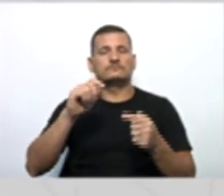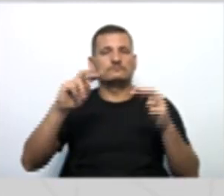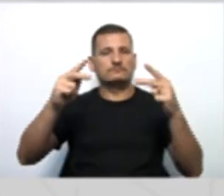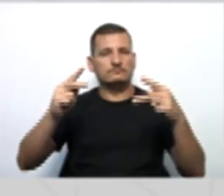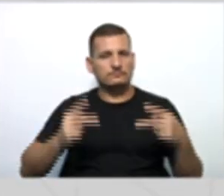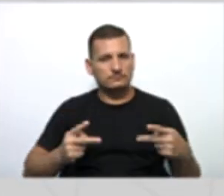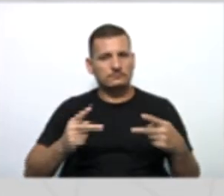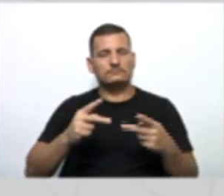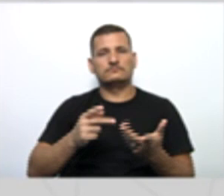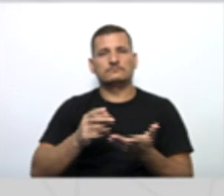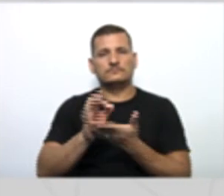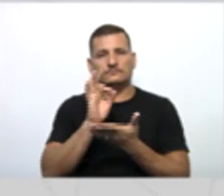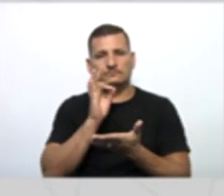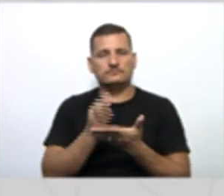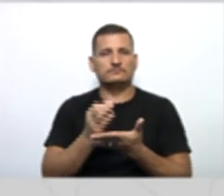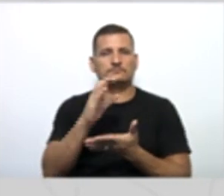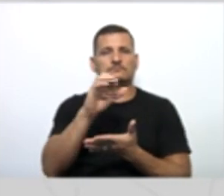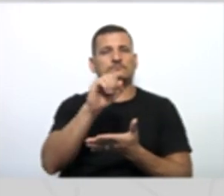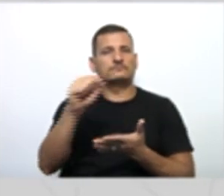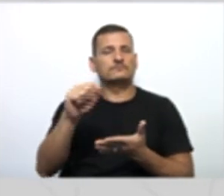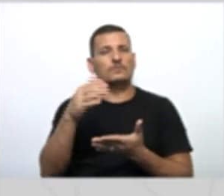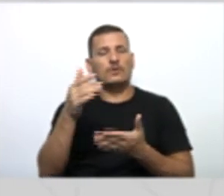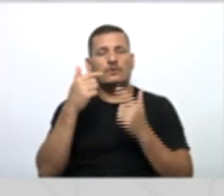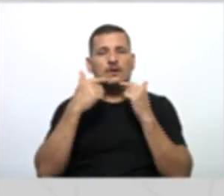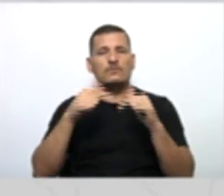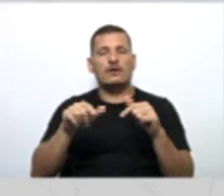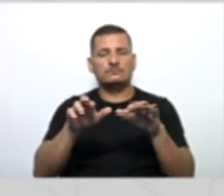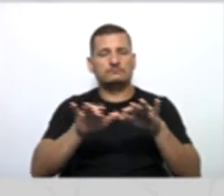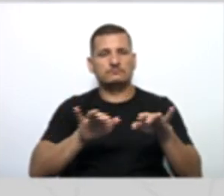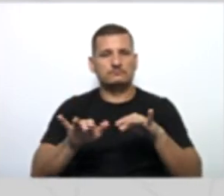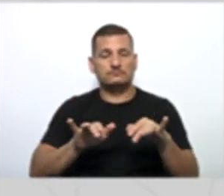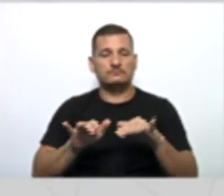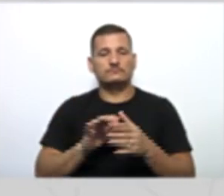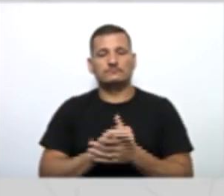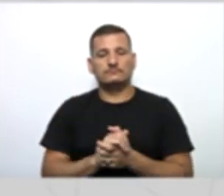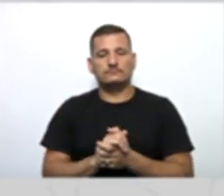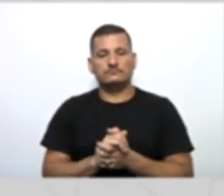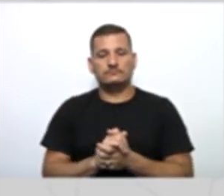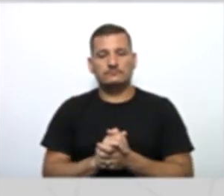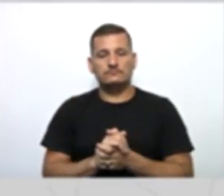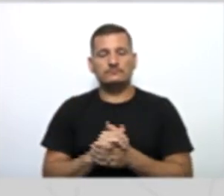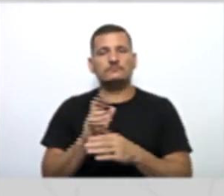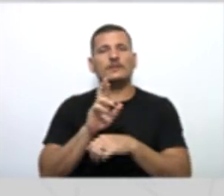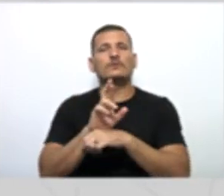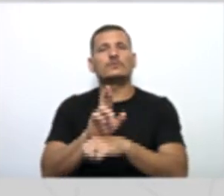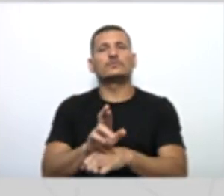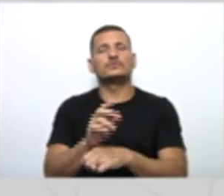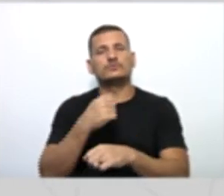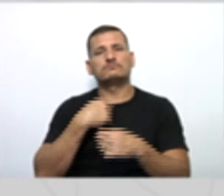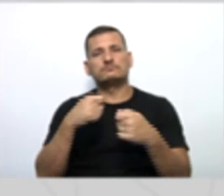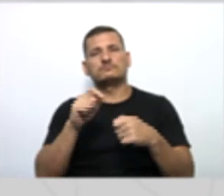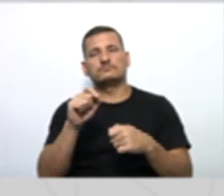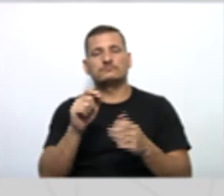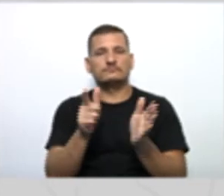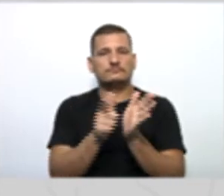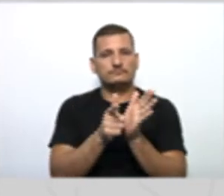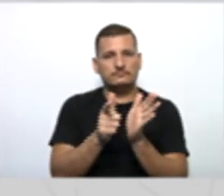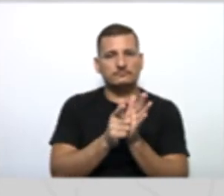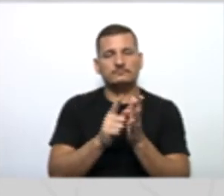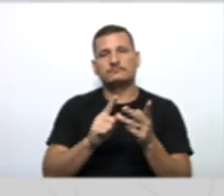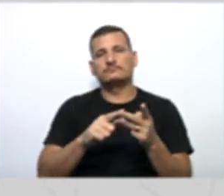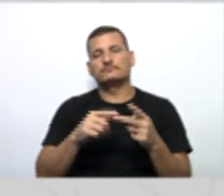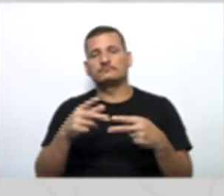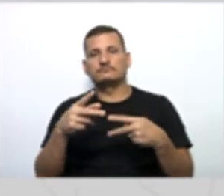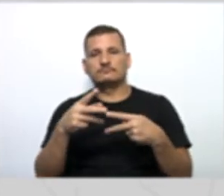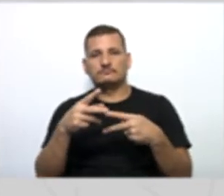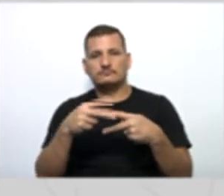Java, CSS. Que recursos que eu vou precisar? Eu vou precisar de papel, eu vou precisar de